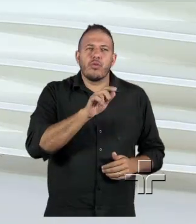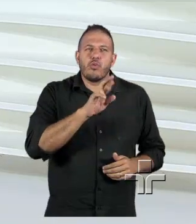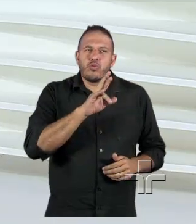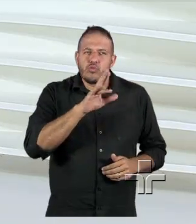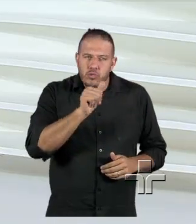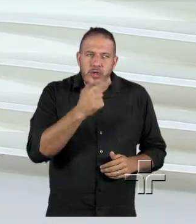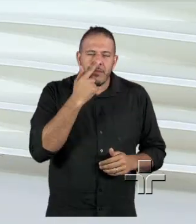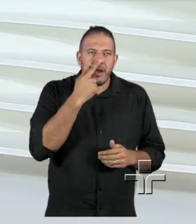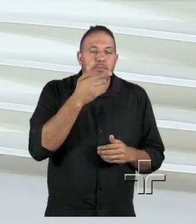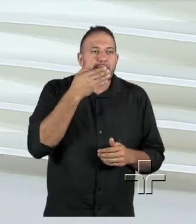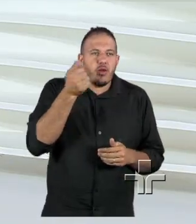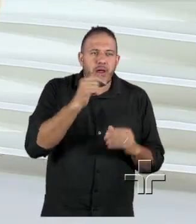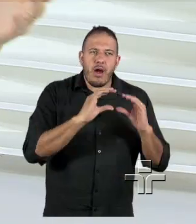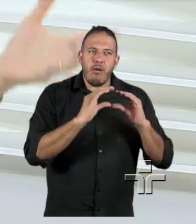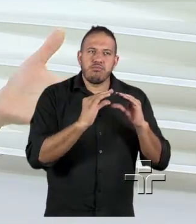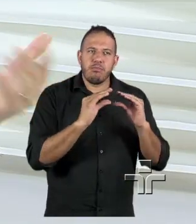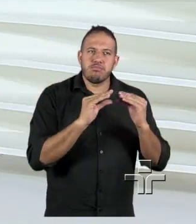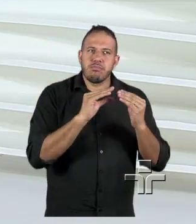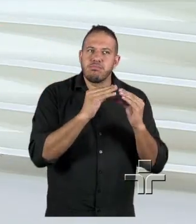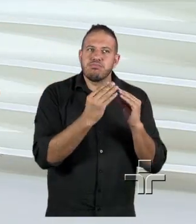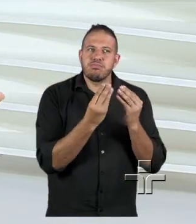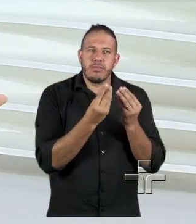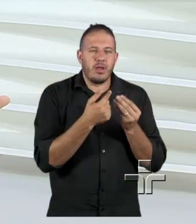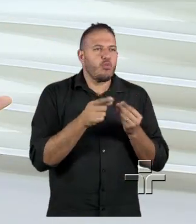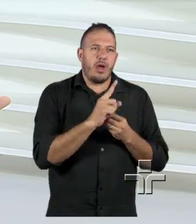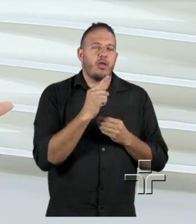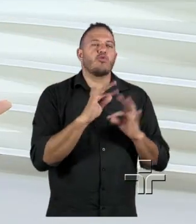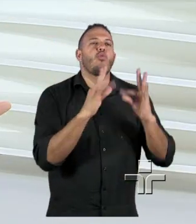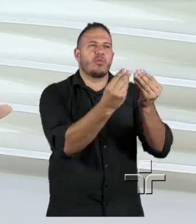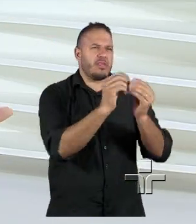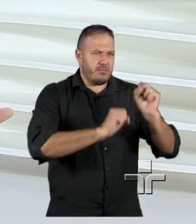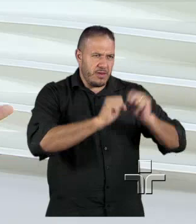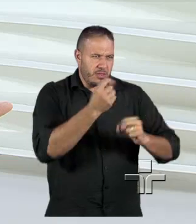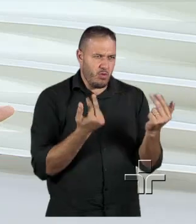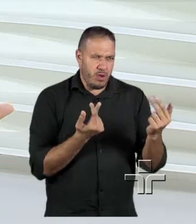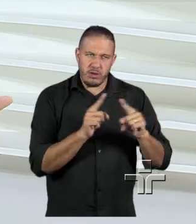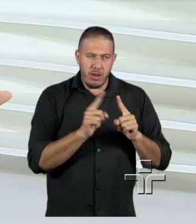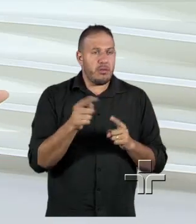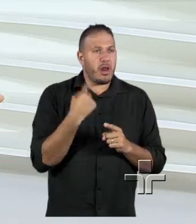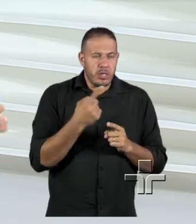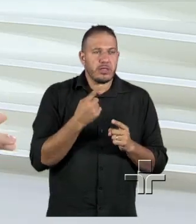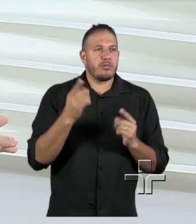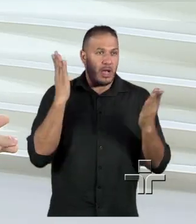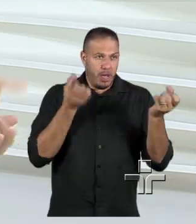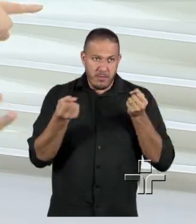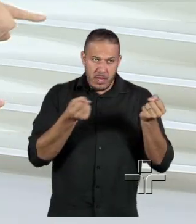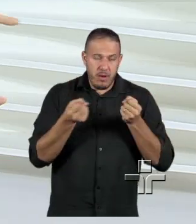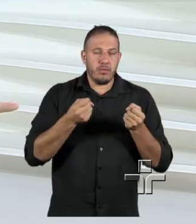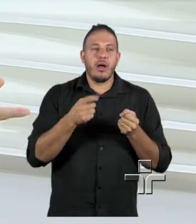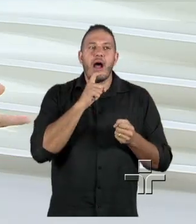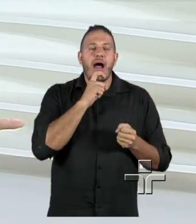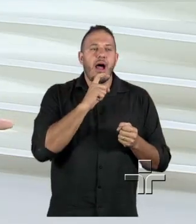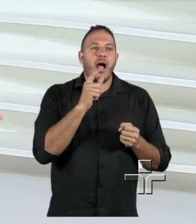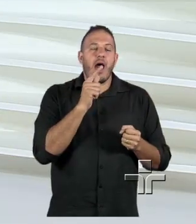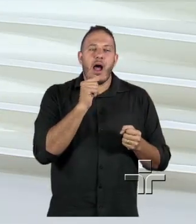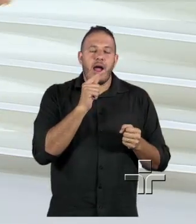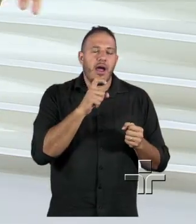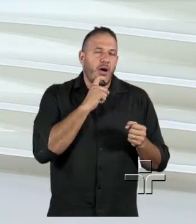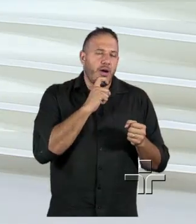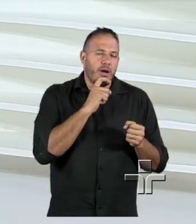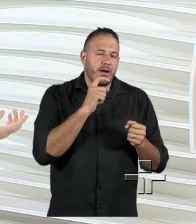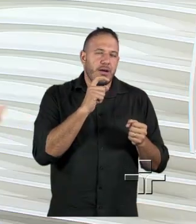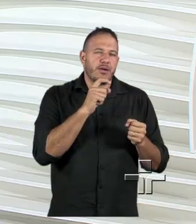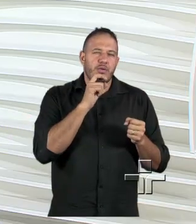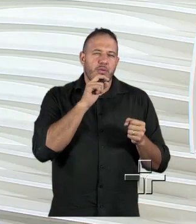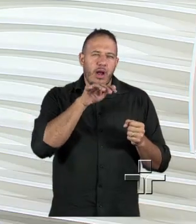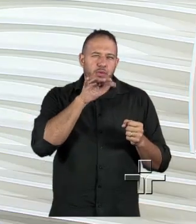de fusão. Porque não são todas as empresas como a nossa que produz, que tem caminhões refrigerados e lojas refrigeradas. A gente tem toda a cadeia do frio. A